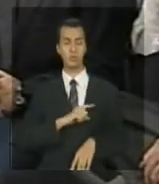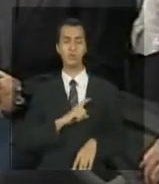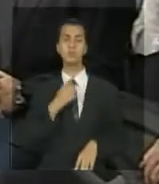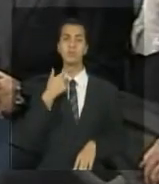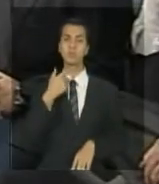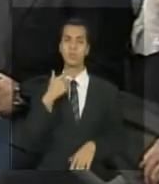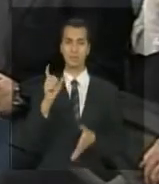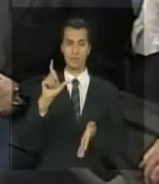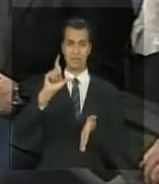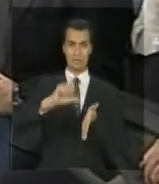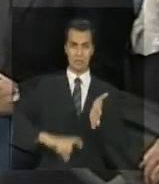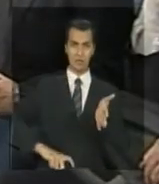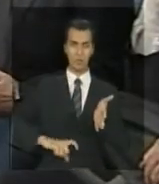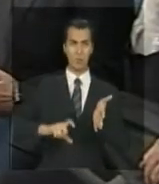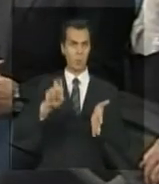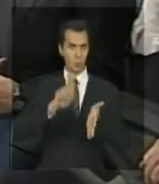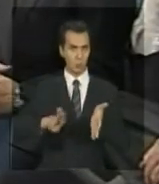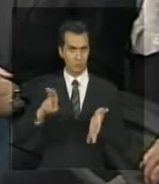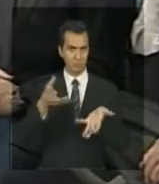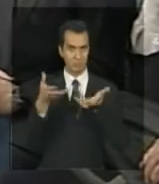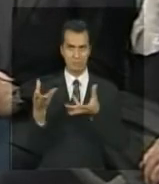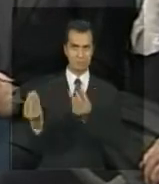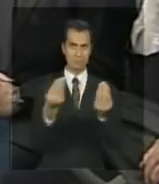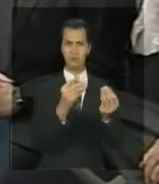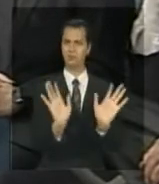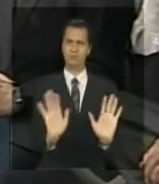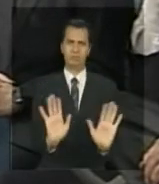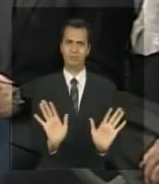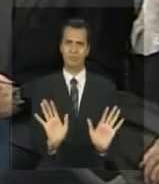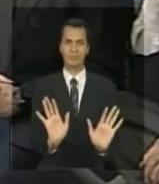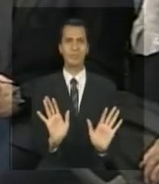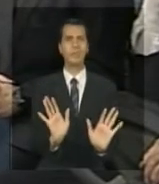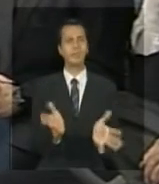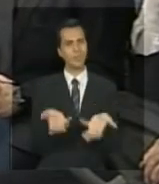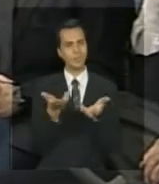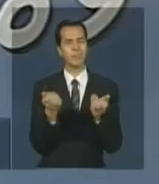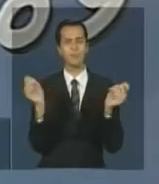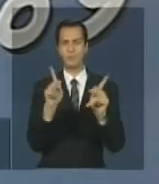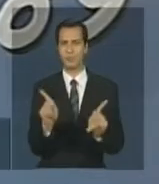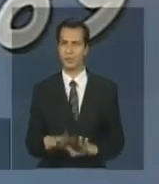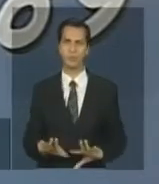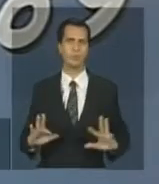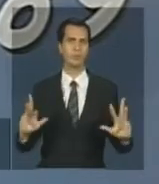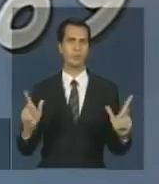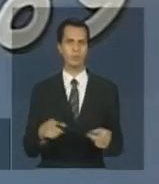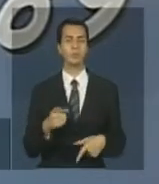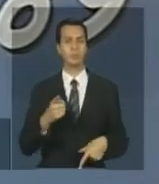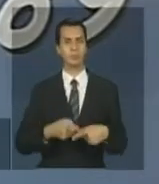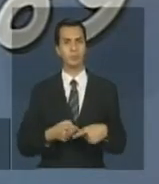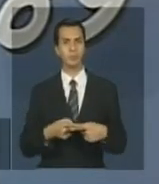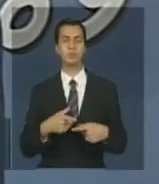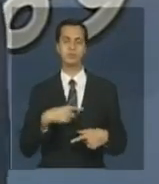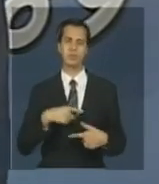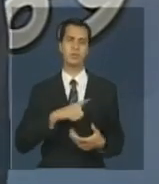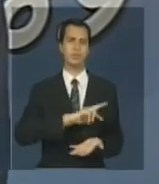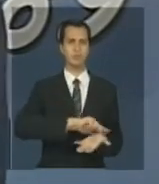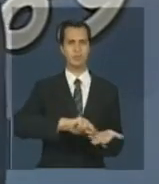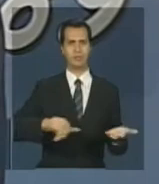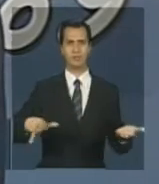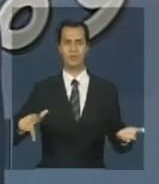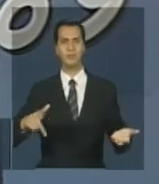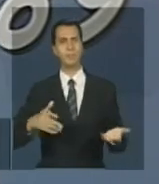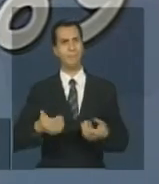esse é o nosso Desejo mesmo não querendo que ele tenha a sua necessidade porque tem coisas muito mais importantes